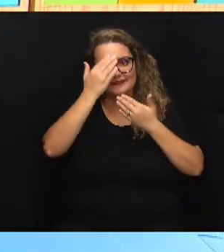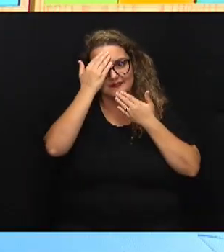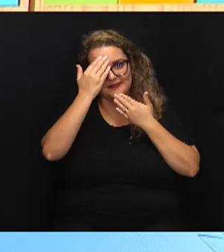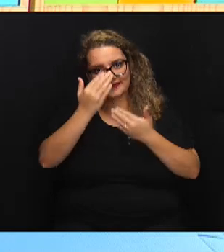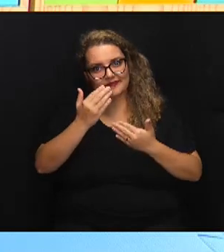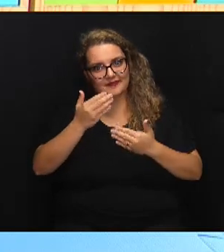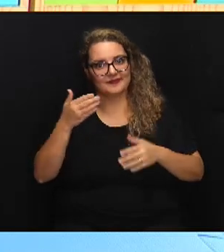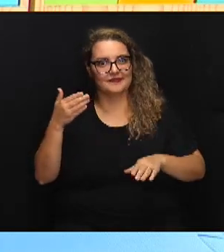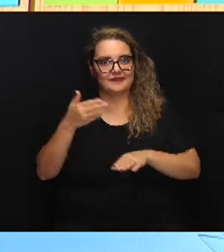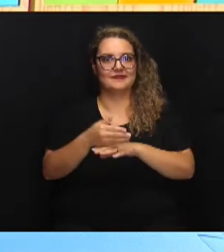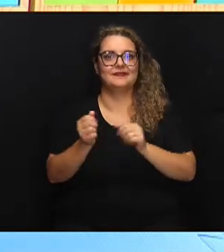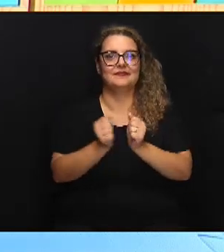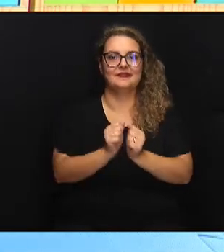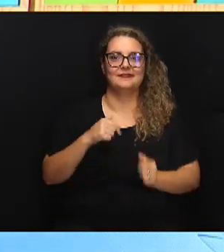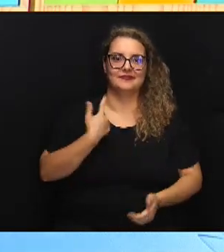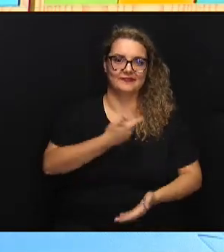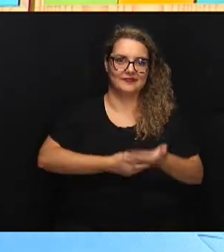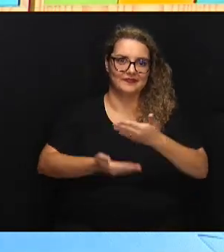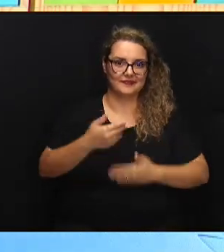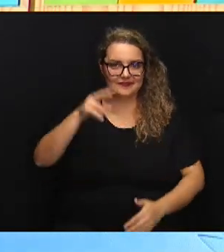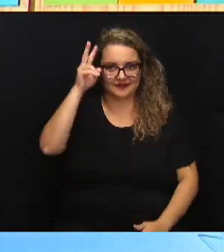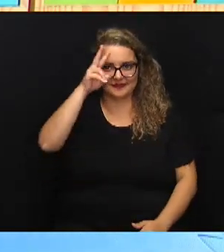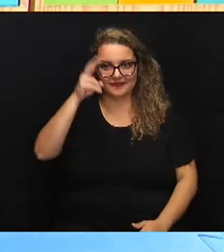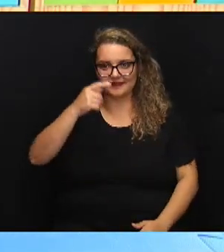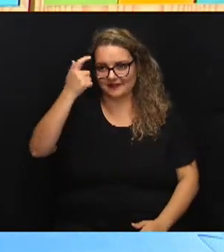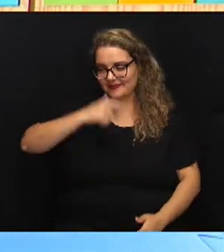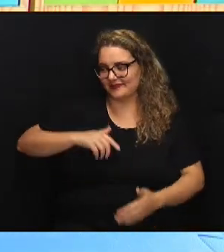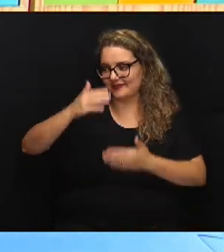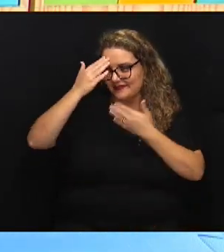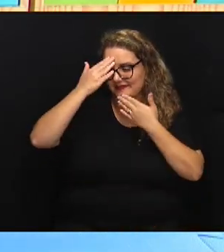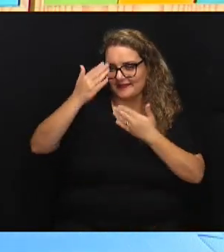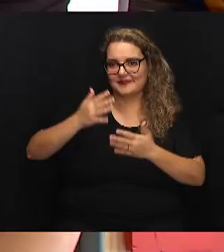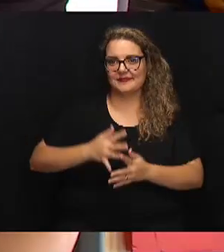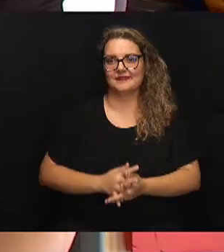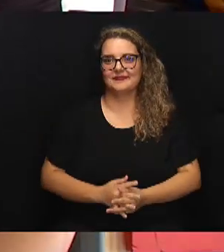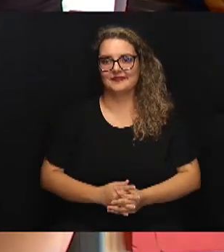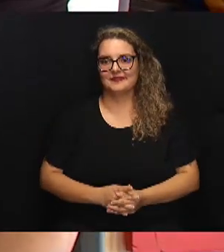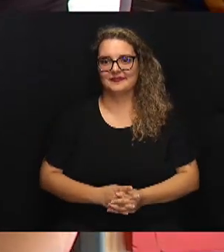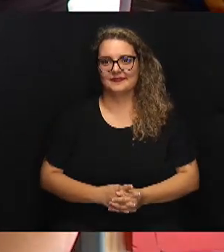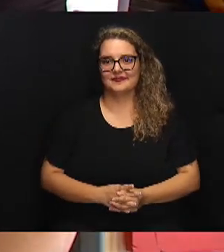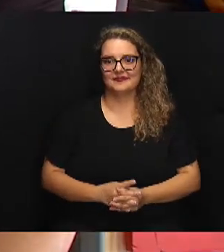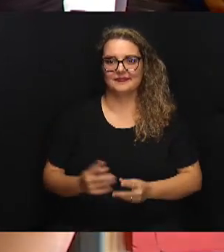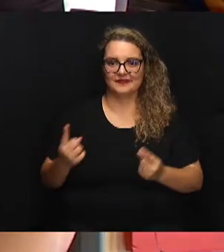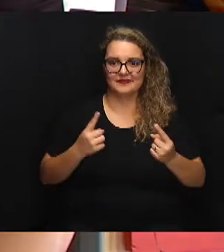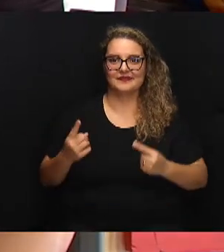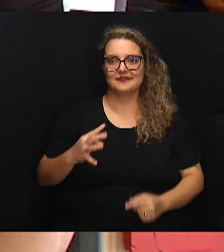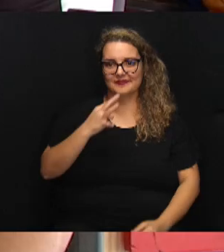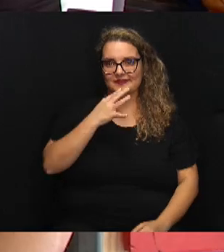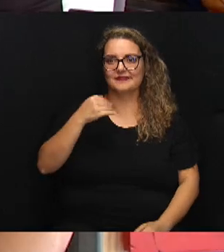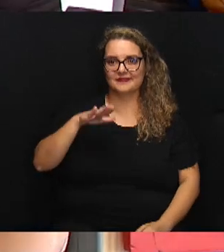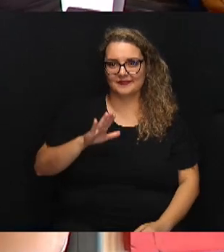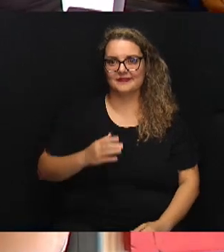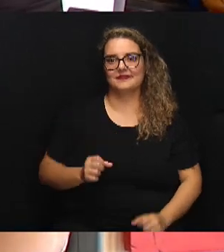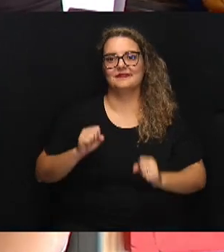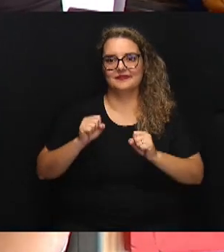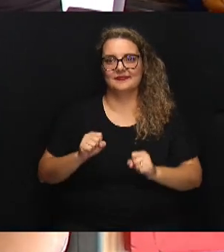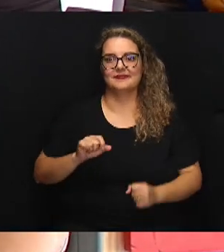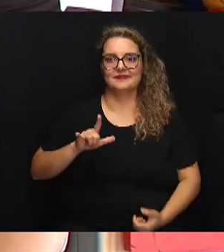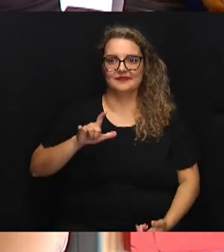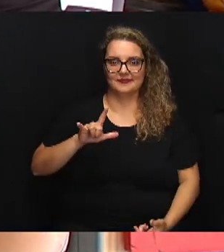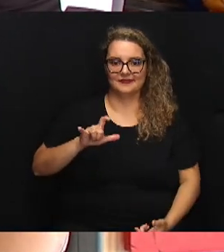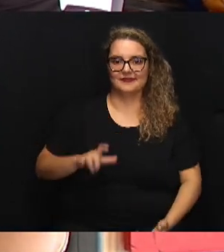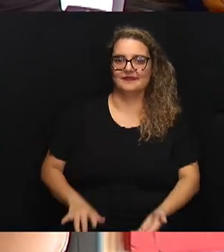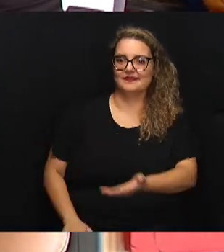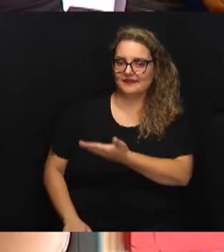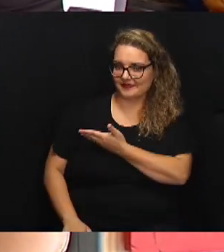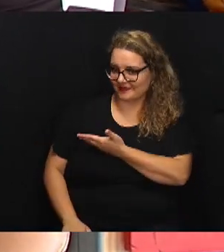por participar com a gente, compartilhar essa história. Eu que agradeço. Pessoas que quiserem me seguir, me conhecer mais, podem entrar no meu Instagram, que é